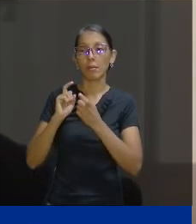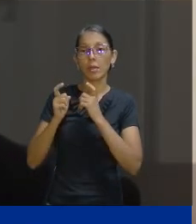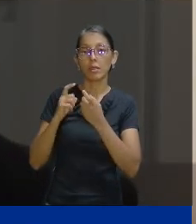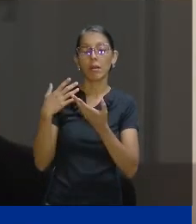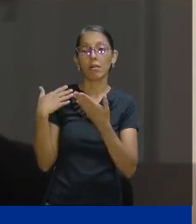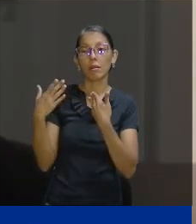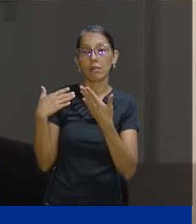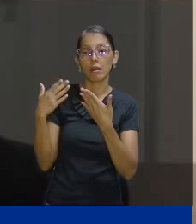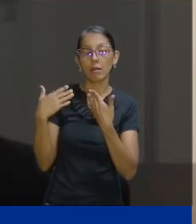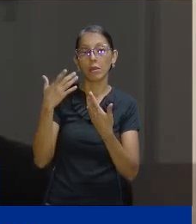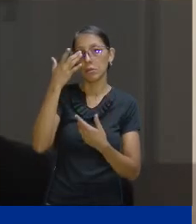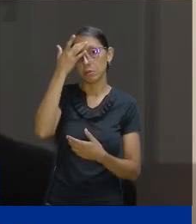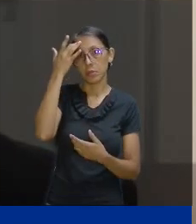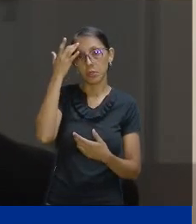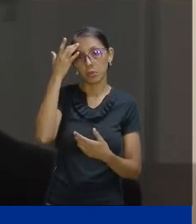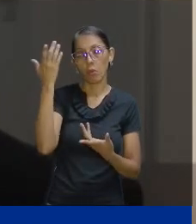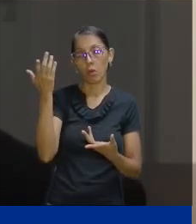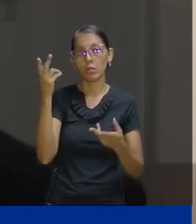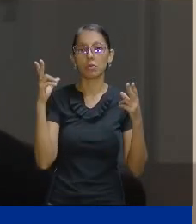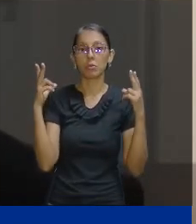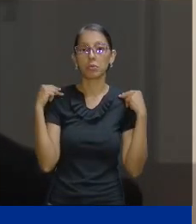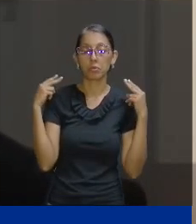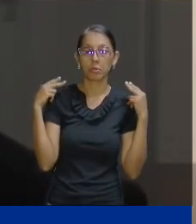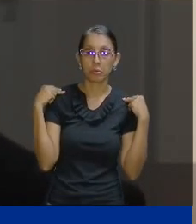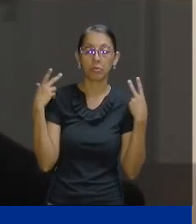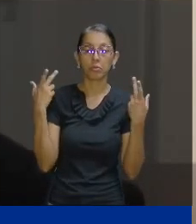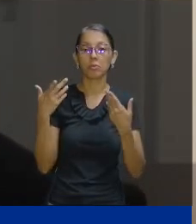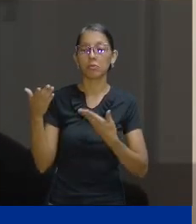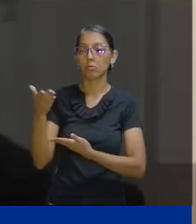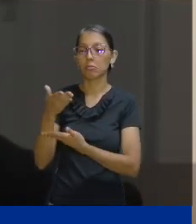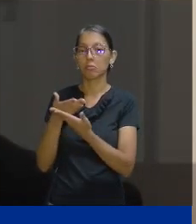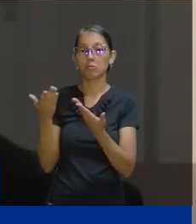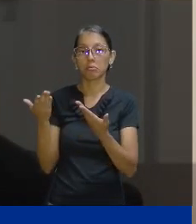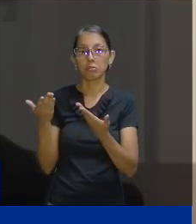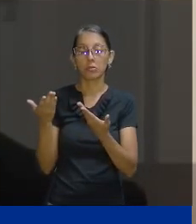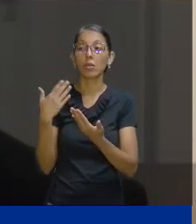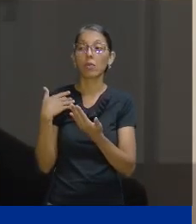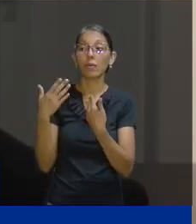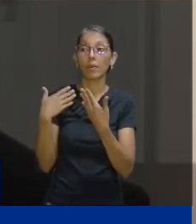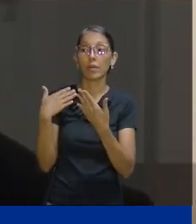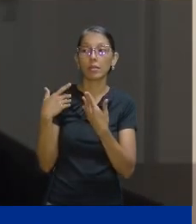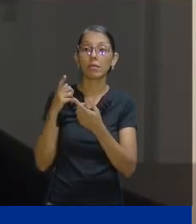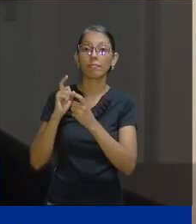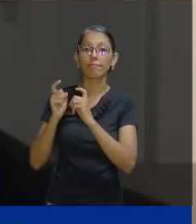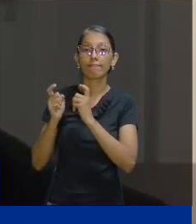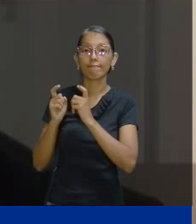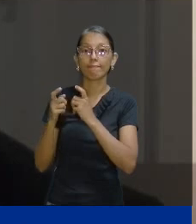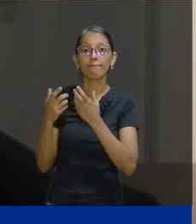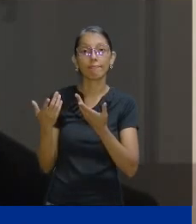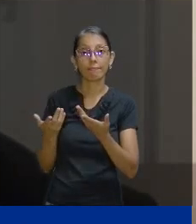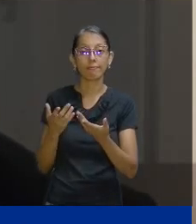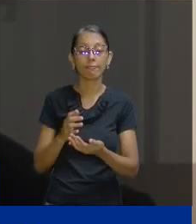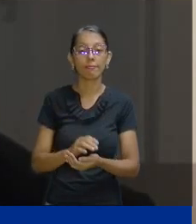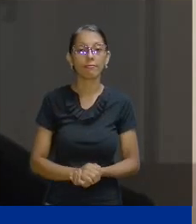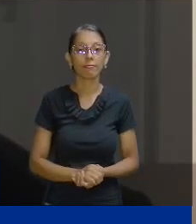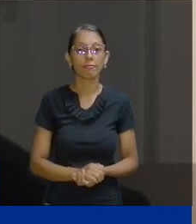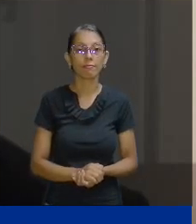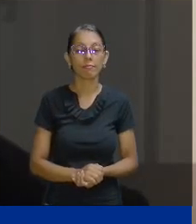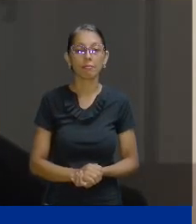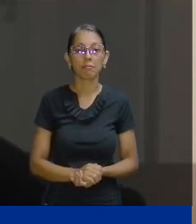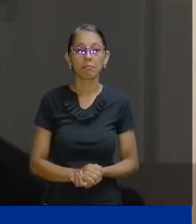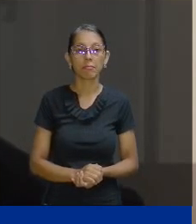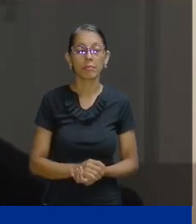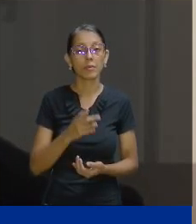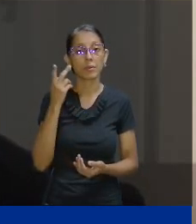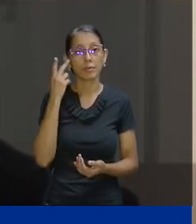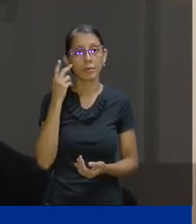entre pessoas motoristas que se infere que há um contexto de transporte. A prova de 6 pessoas transportadas,